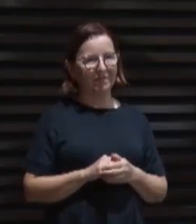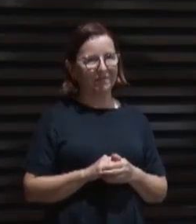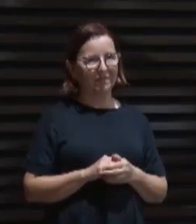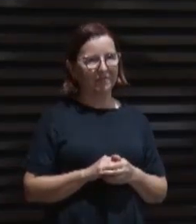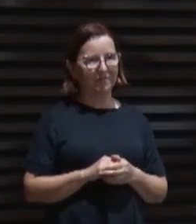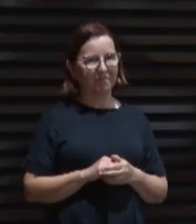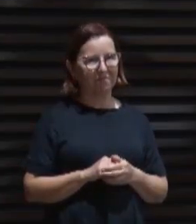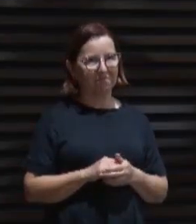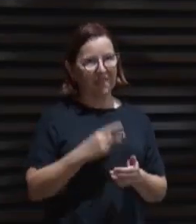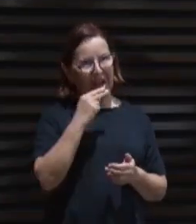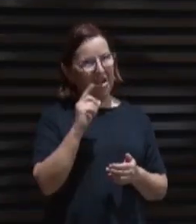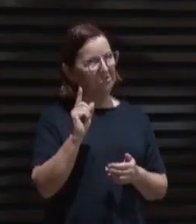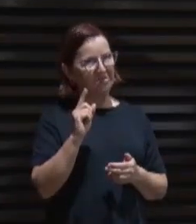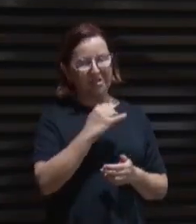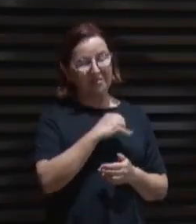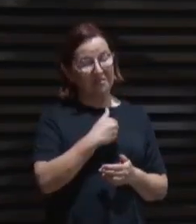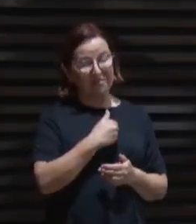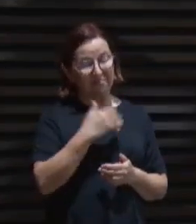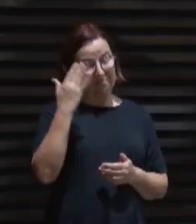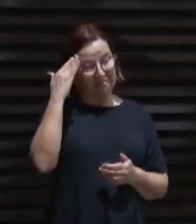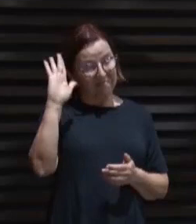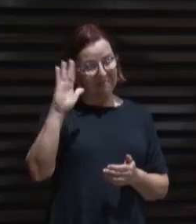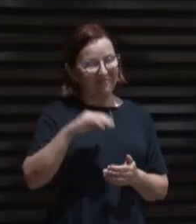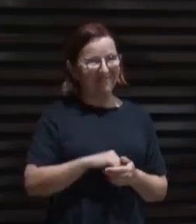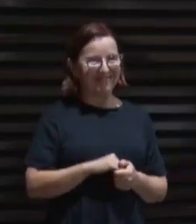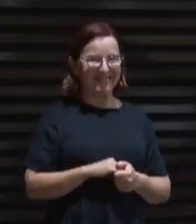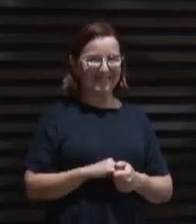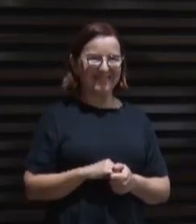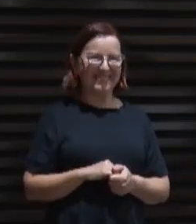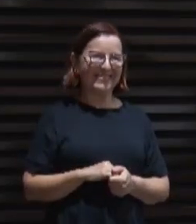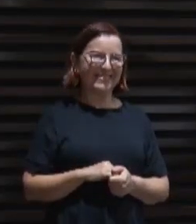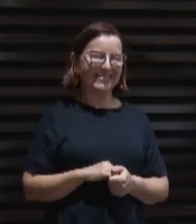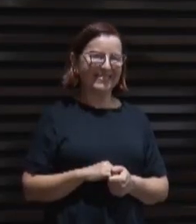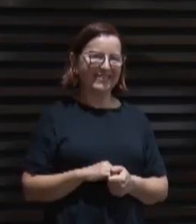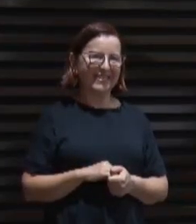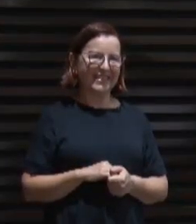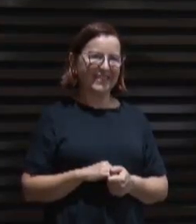João. De onde era João? Da Galileia.